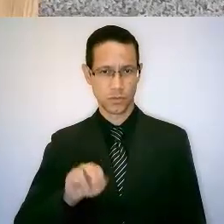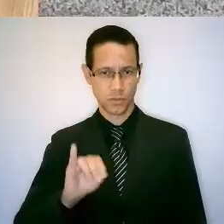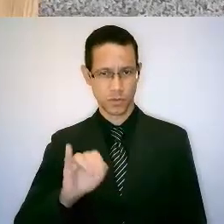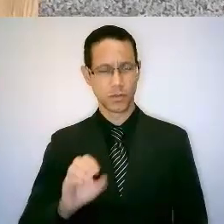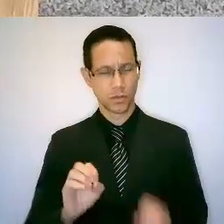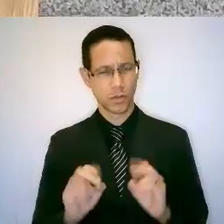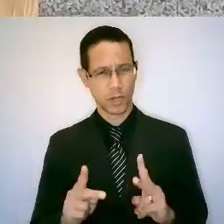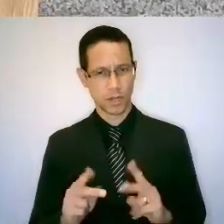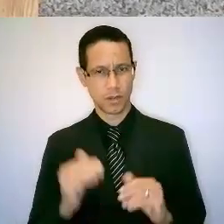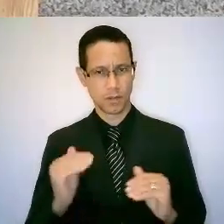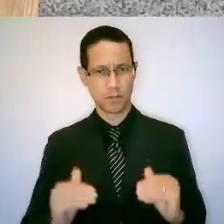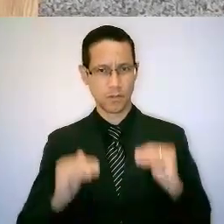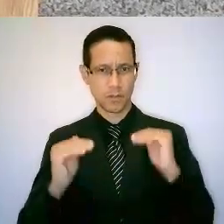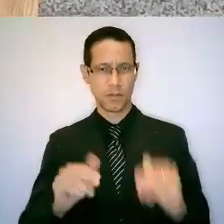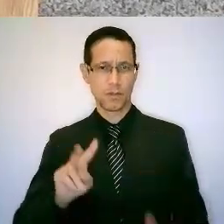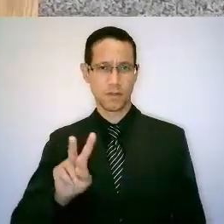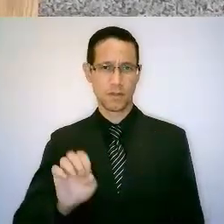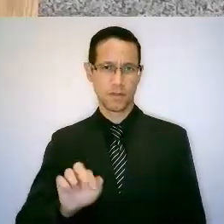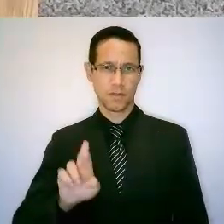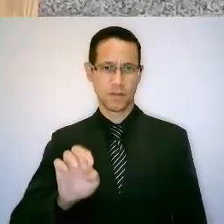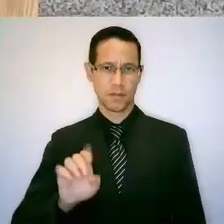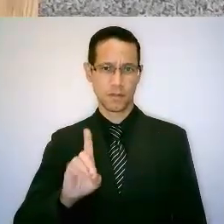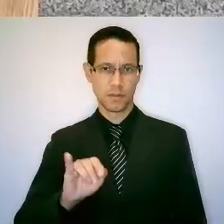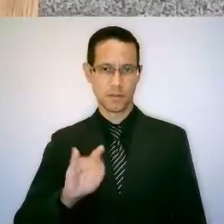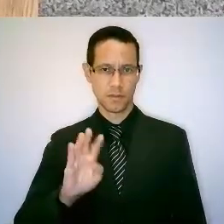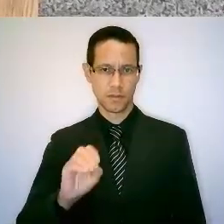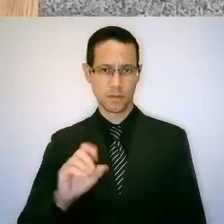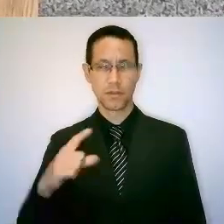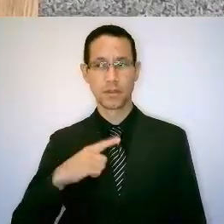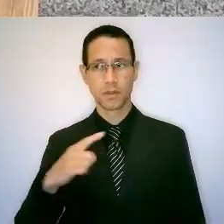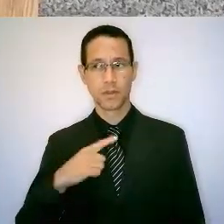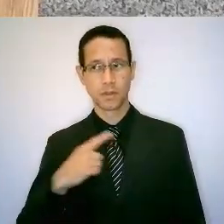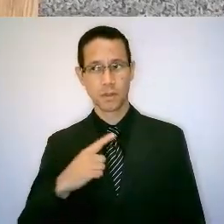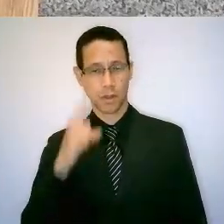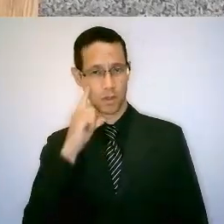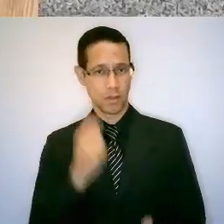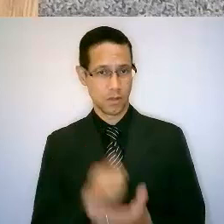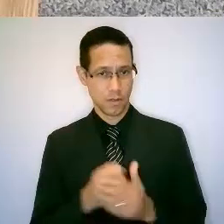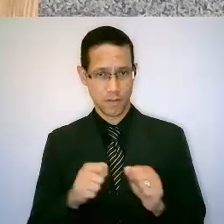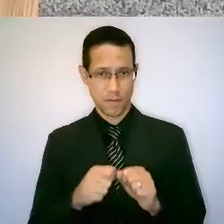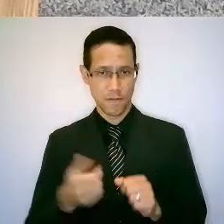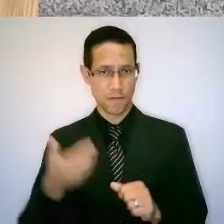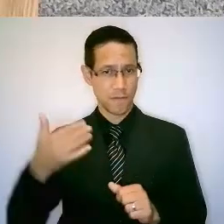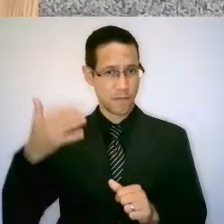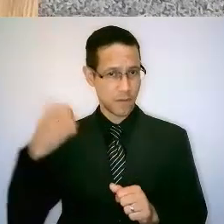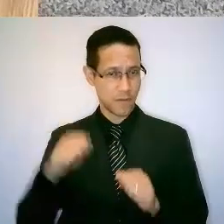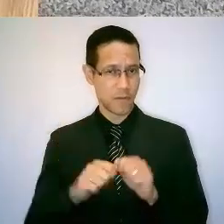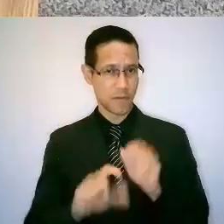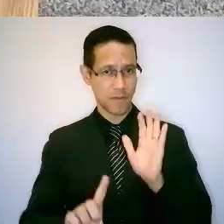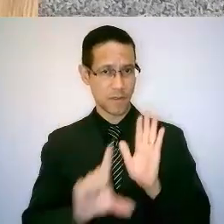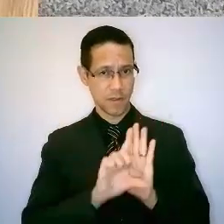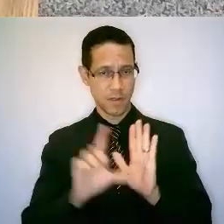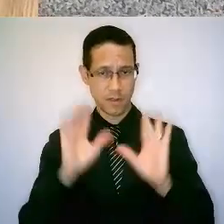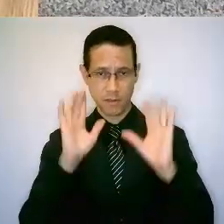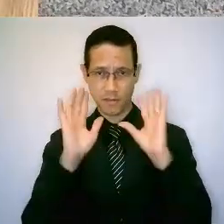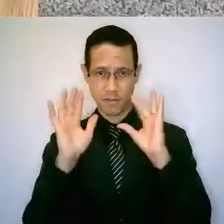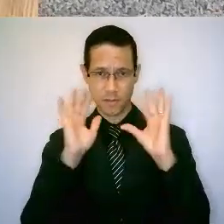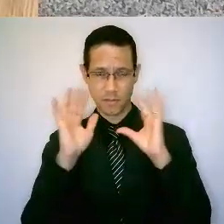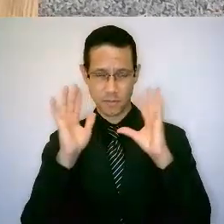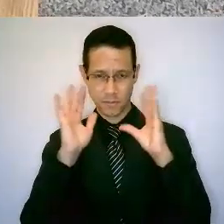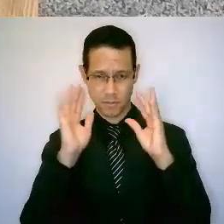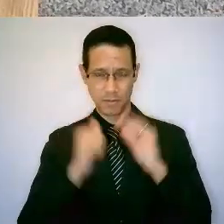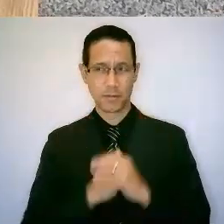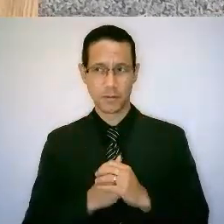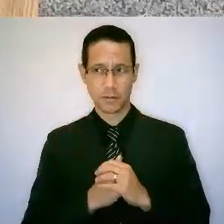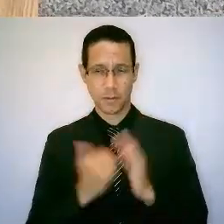inteligentíssima solução legislador ordinário que realizou por meio de lei uma espécie de ponderação ora a soberania